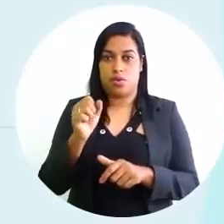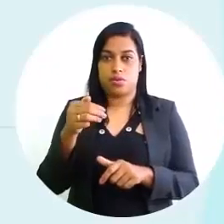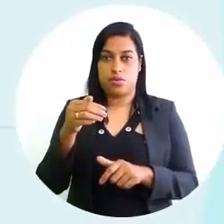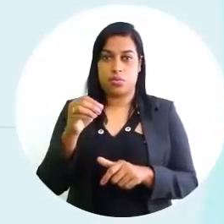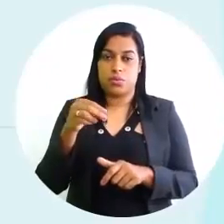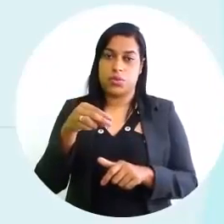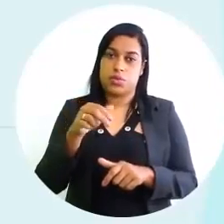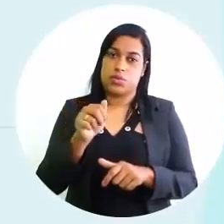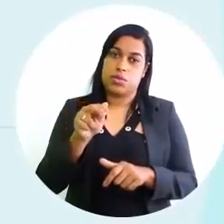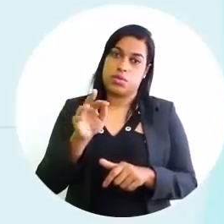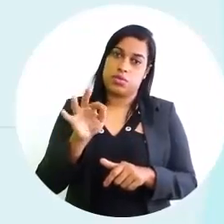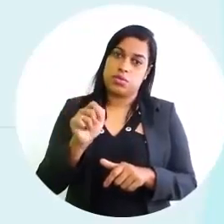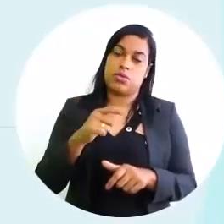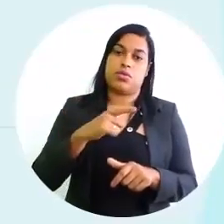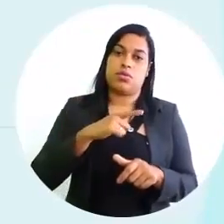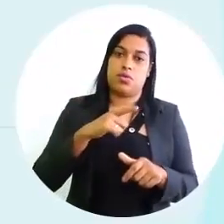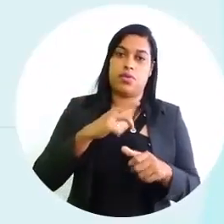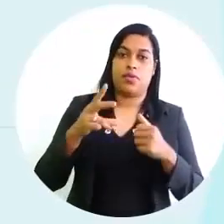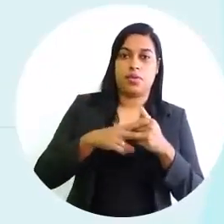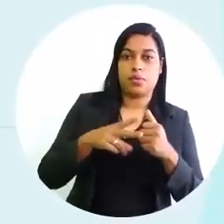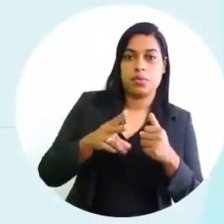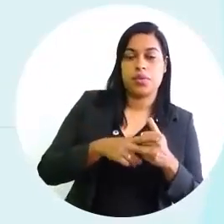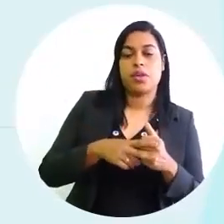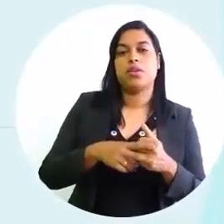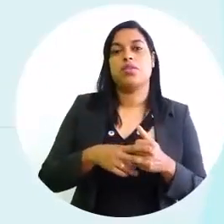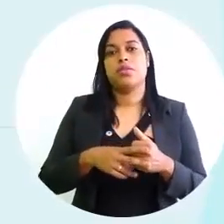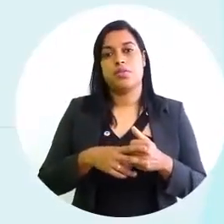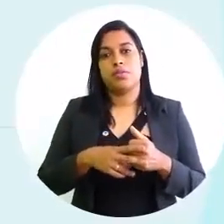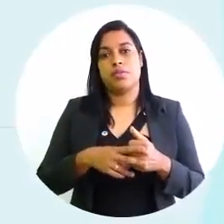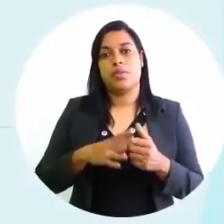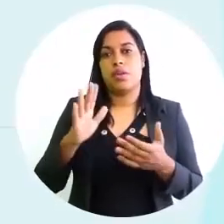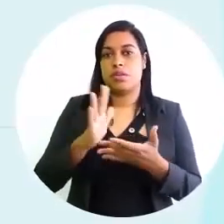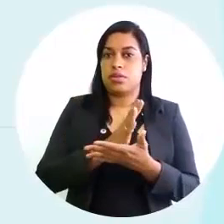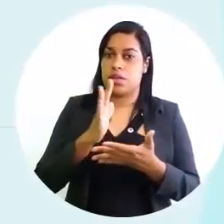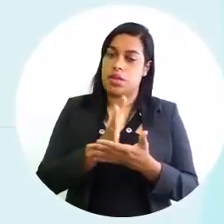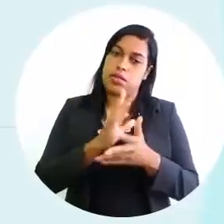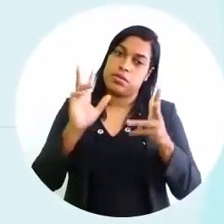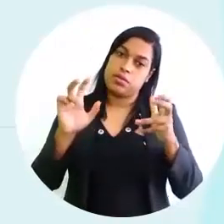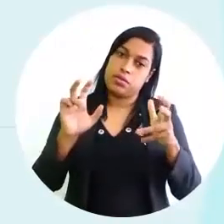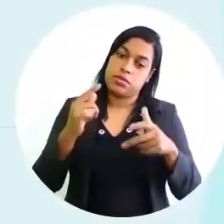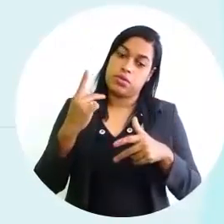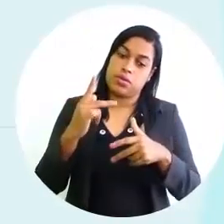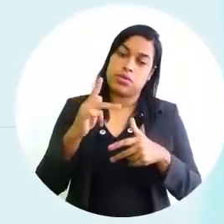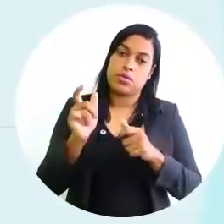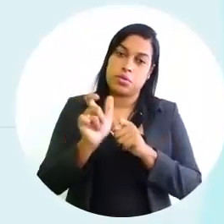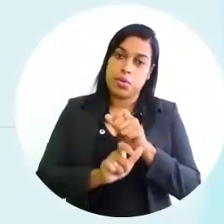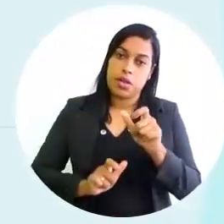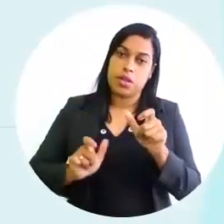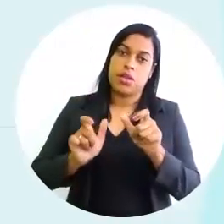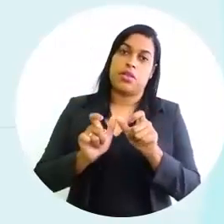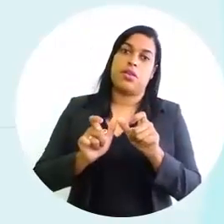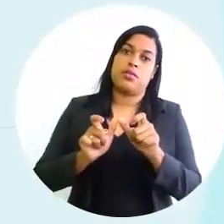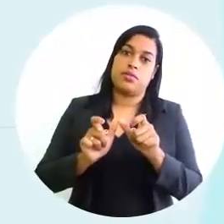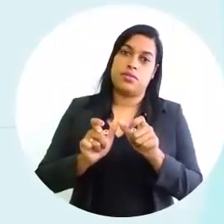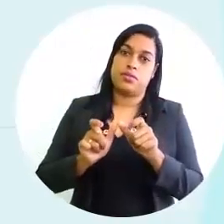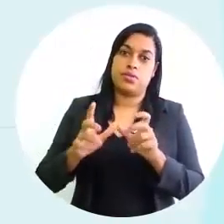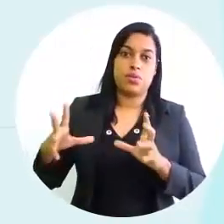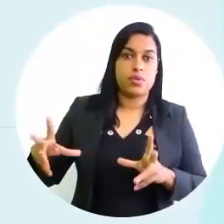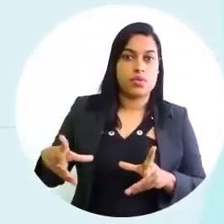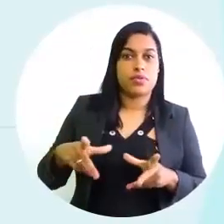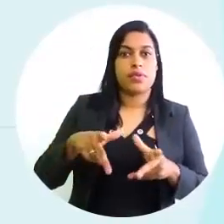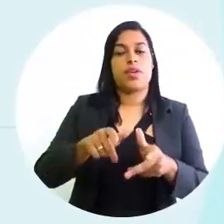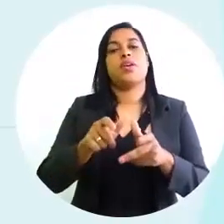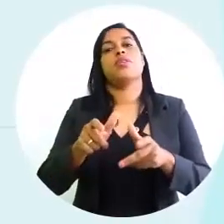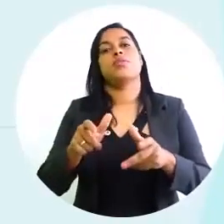um vocabulário controlado, tanto um tesauro ou uma lista de cabeçalho de assunto com essas palavras que tratem, por exemplo, de universo,